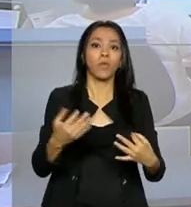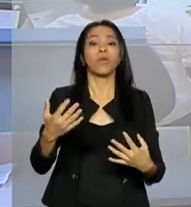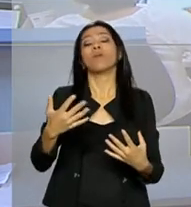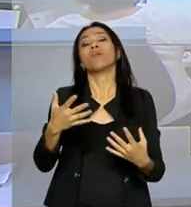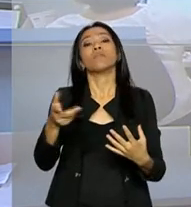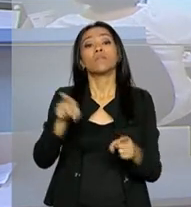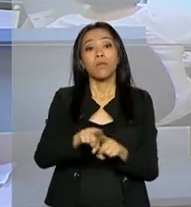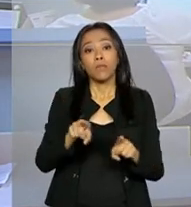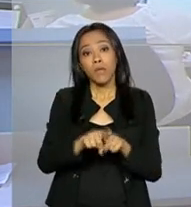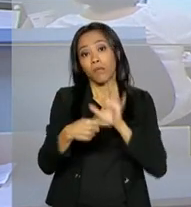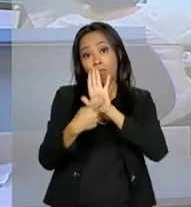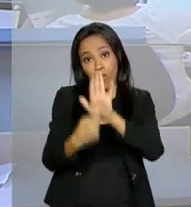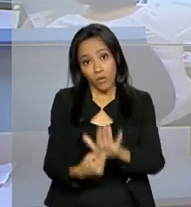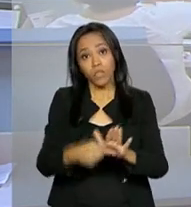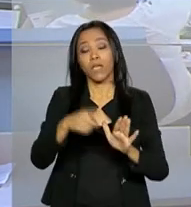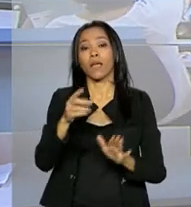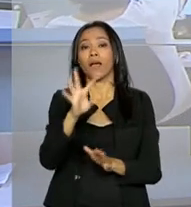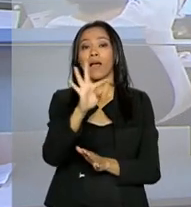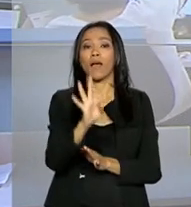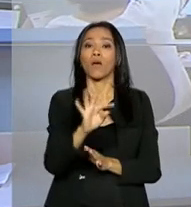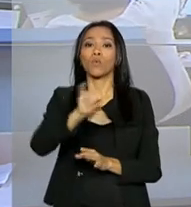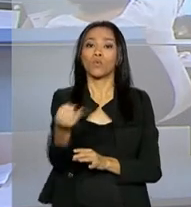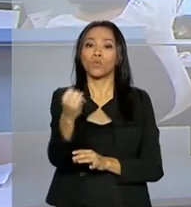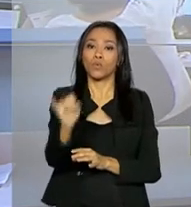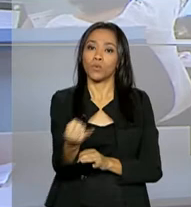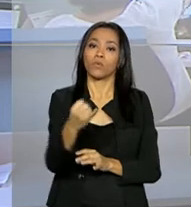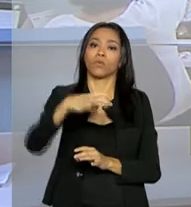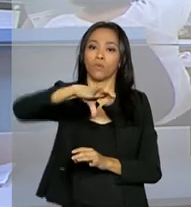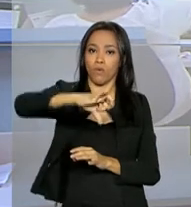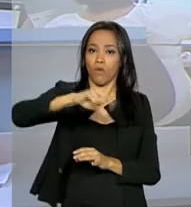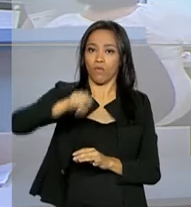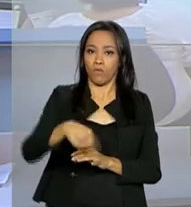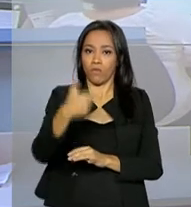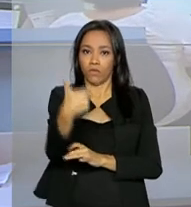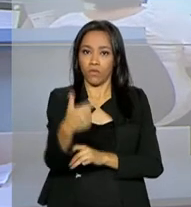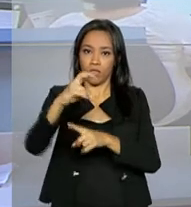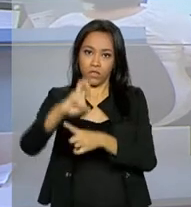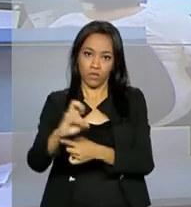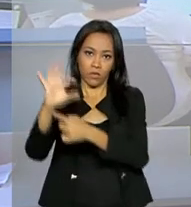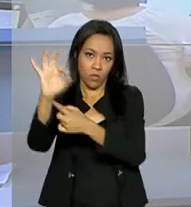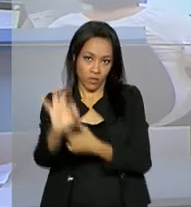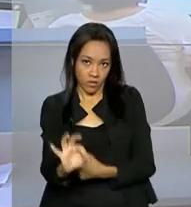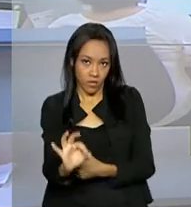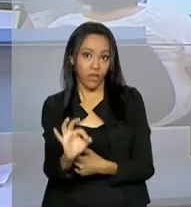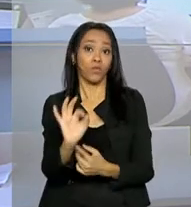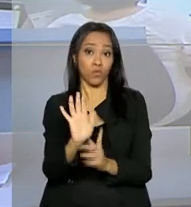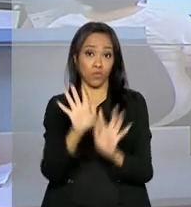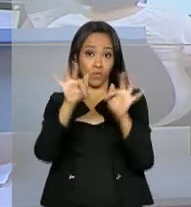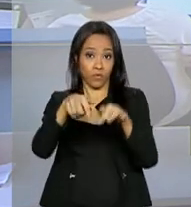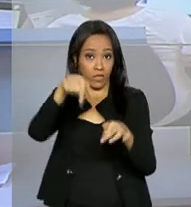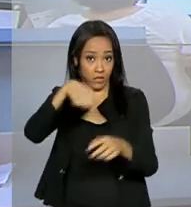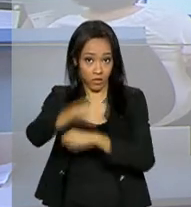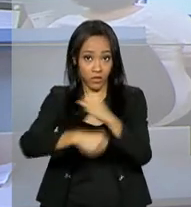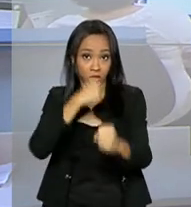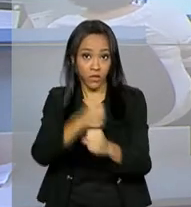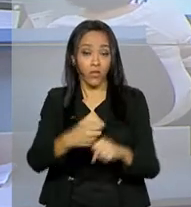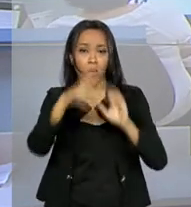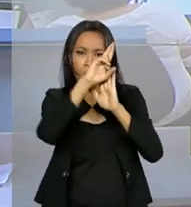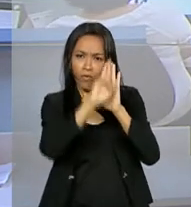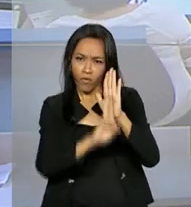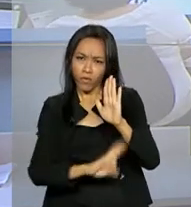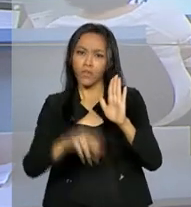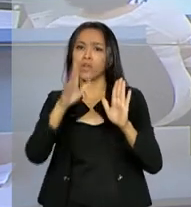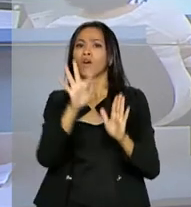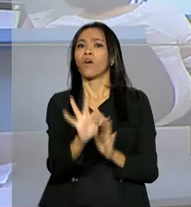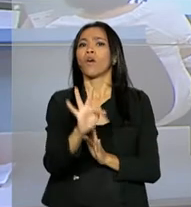aponta uma taxa de juros da economia em 9,25 por cento ao fim deste ano o boletim focus é